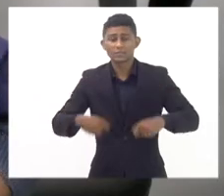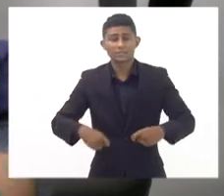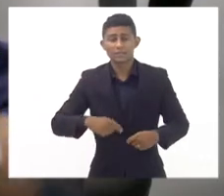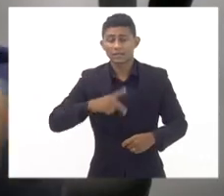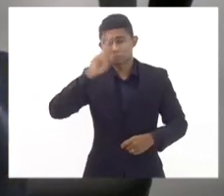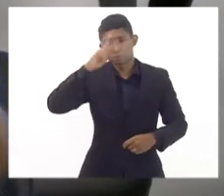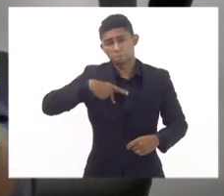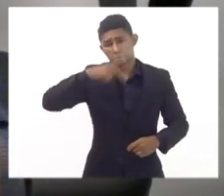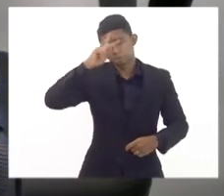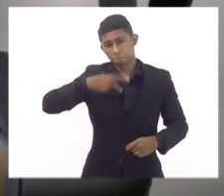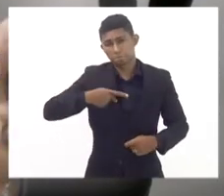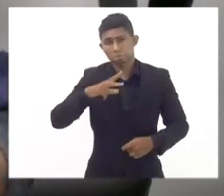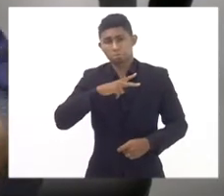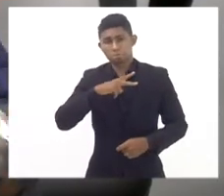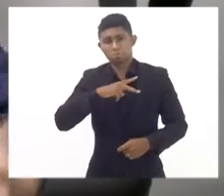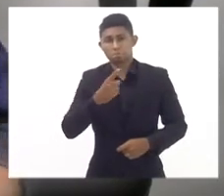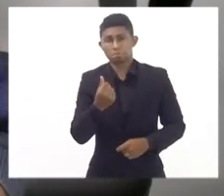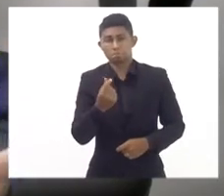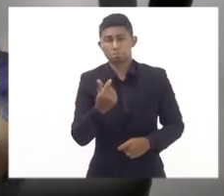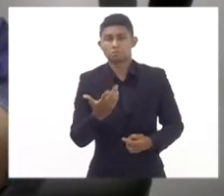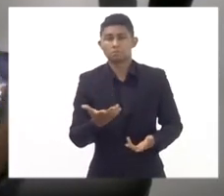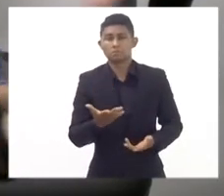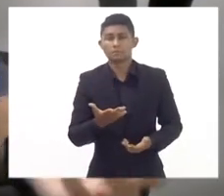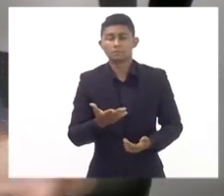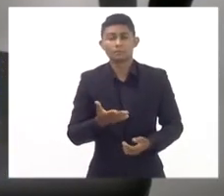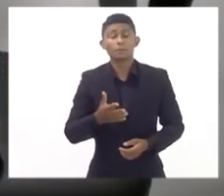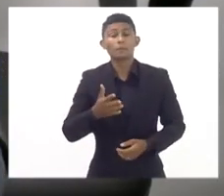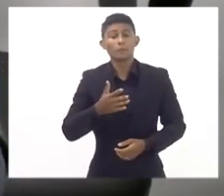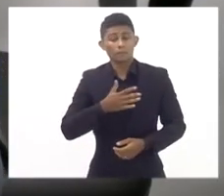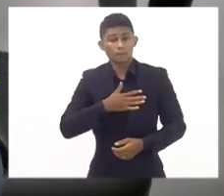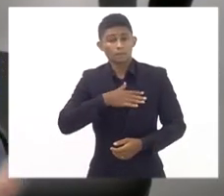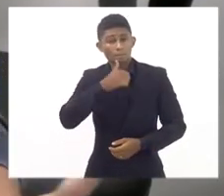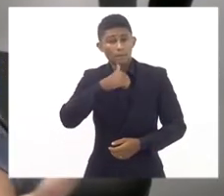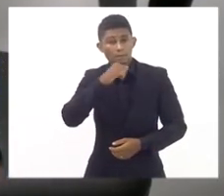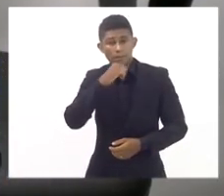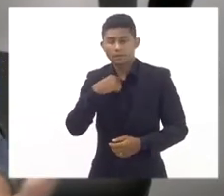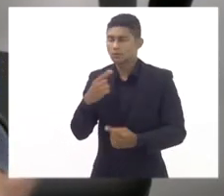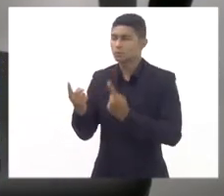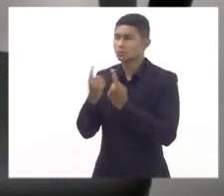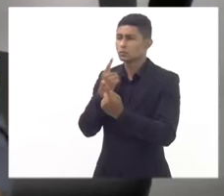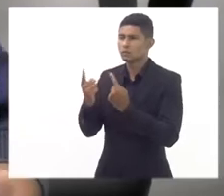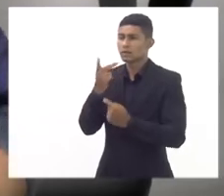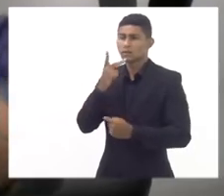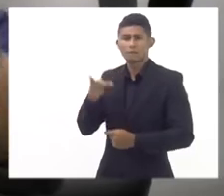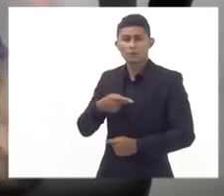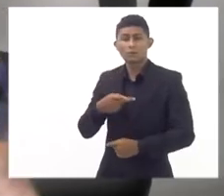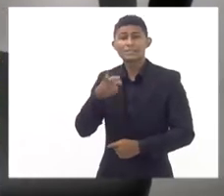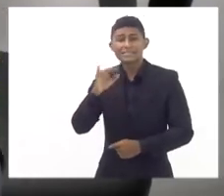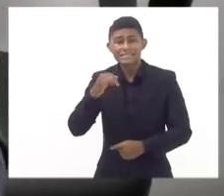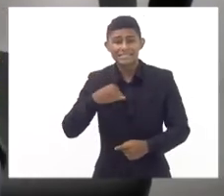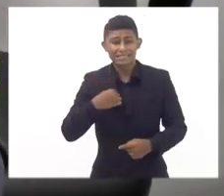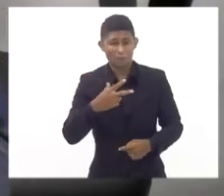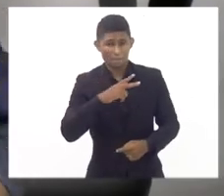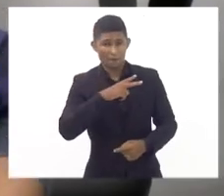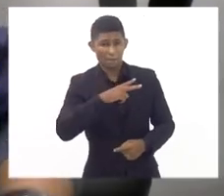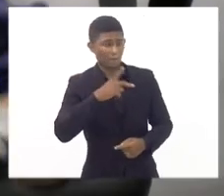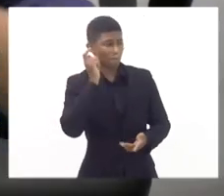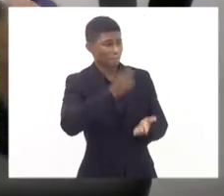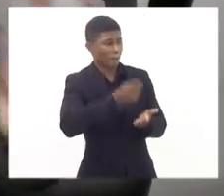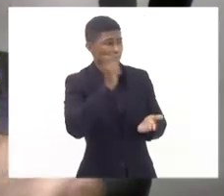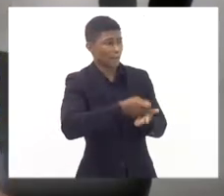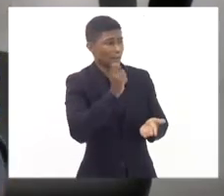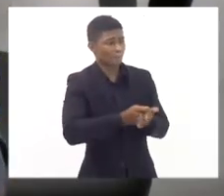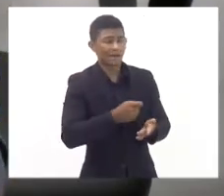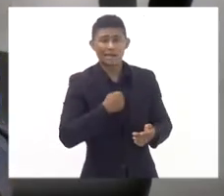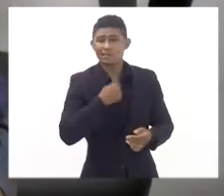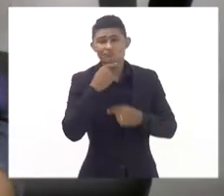bolso, né? E aí, eu conversando com a minha mãe, ela falou, cara, se eu tivesse que pagar transporte naquela época, eu não poderia ter estudado, não poderia ter completado o curso, não poderia